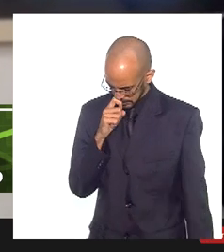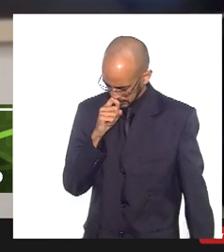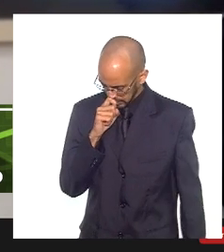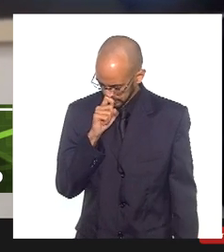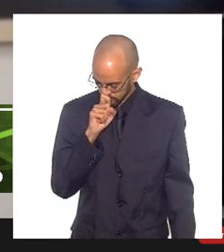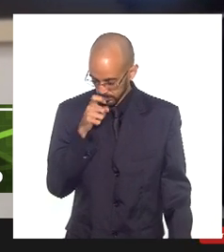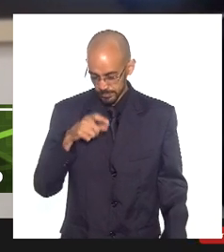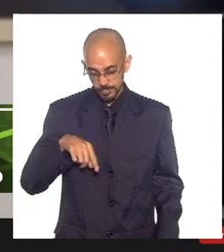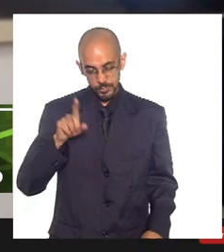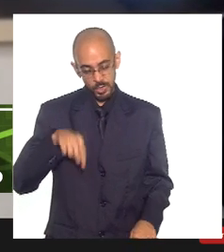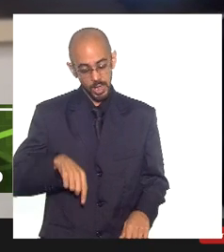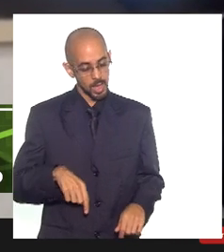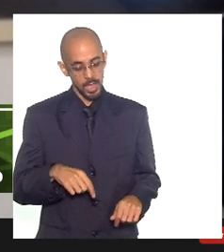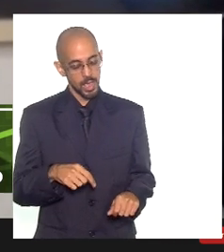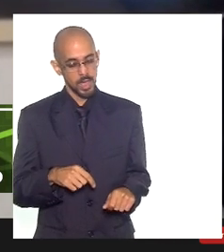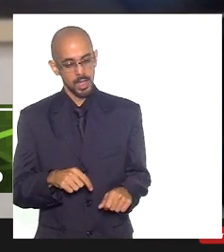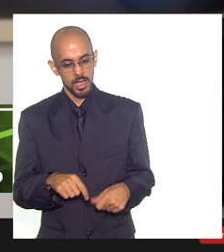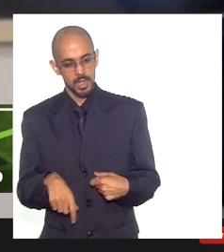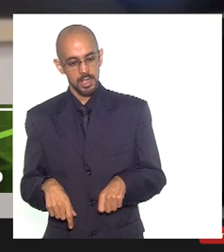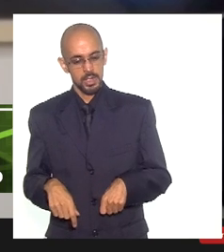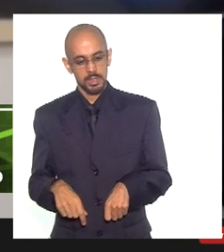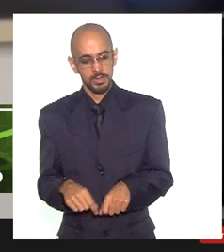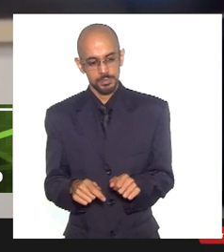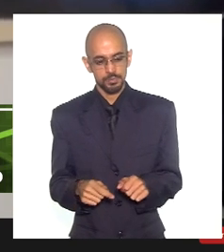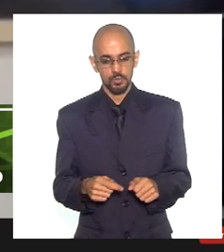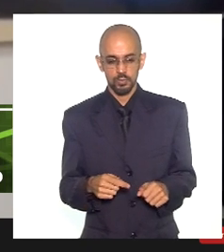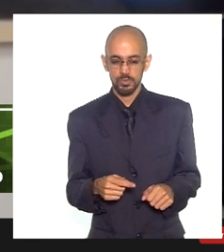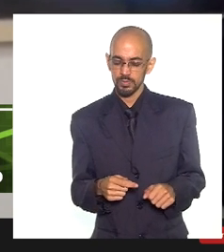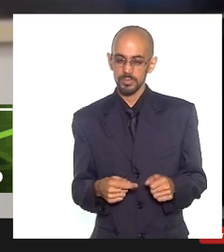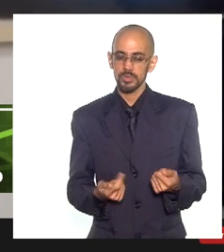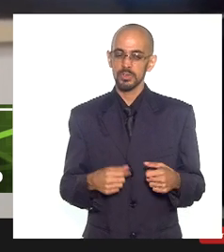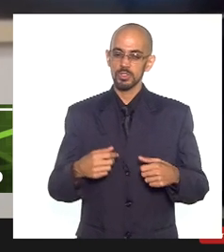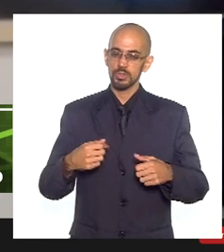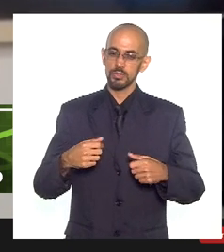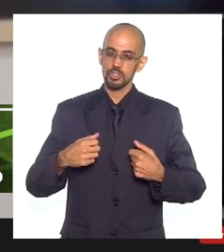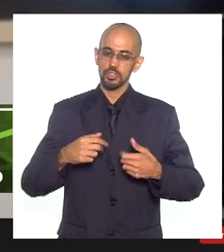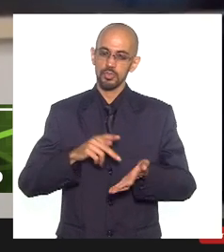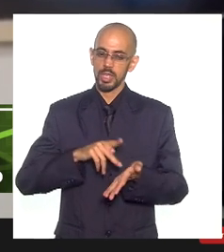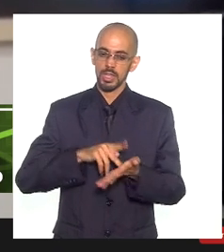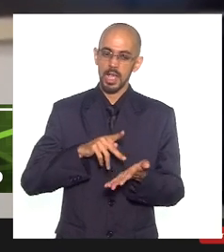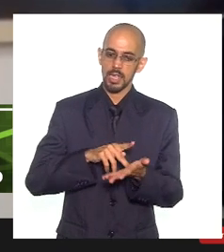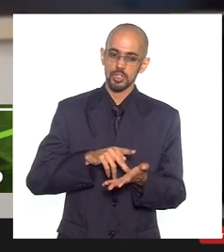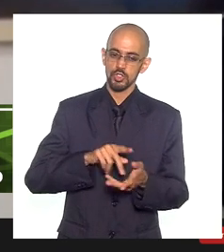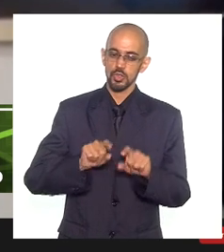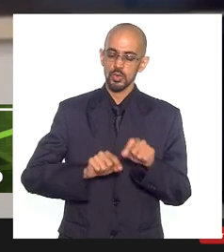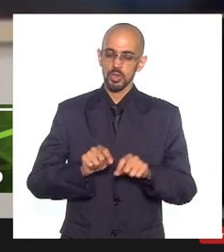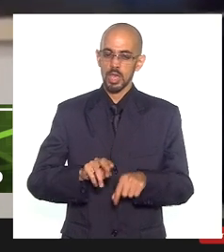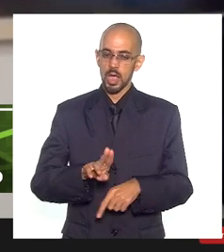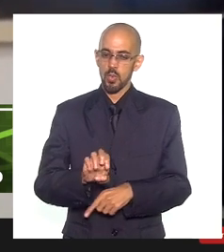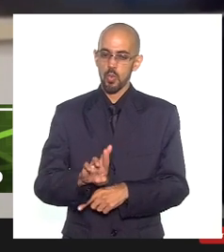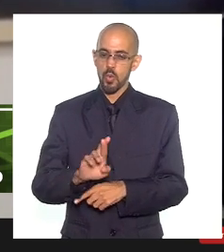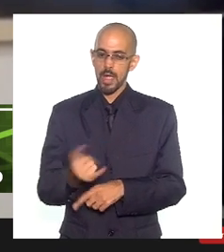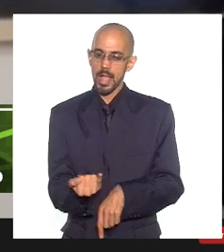evidente na medida em que a UERJ é uma instituição